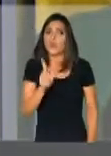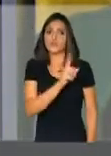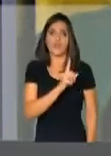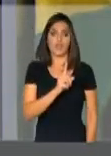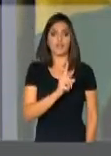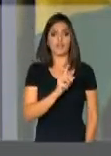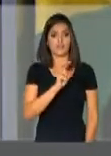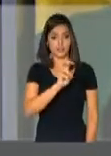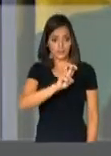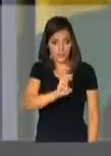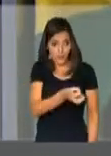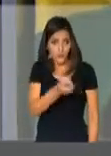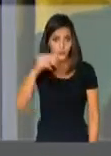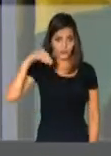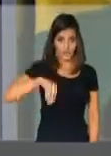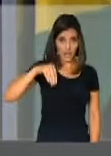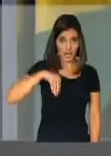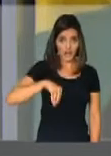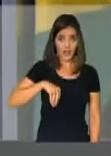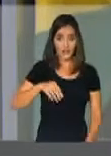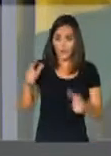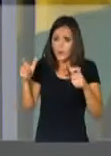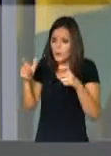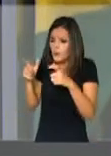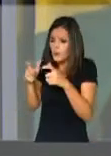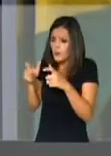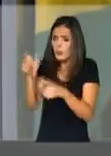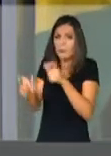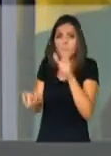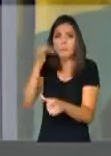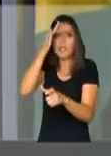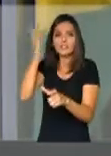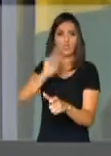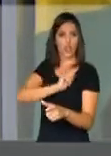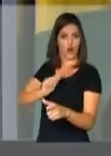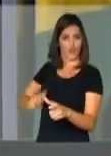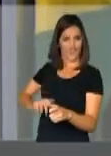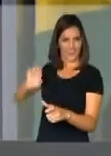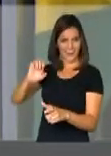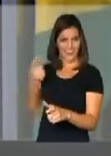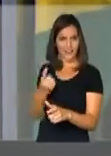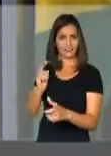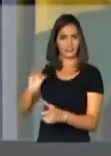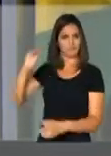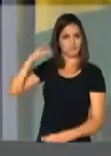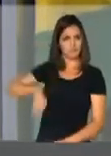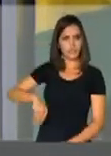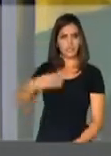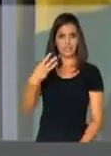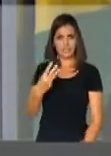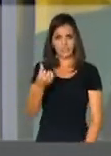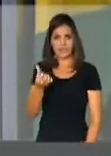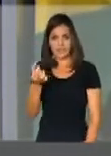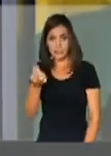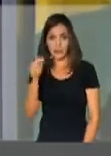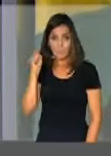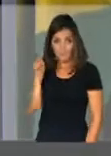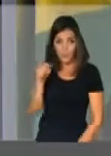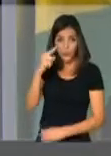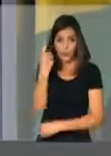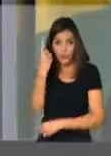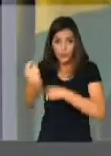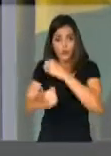previdenciário de 5 mil um pequeno grupo de pessoas recebe cerca de 360 mil anualmente